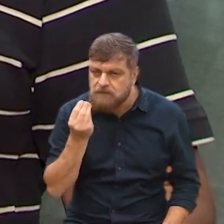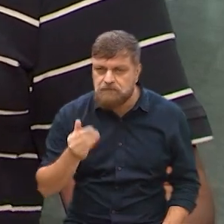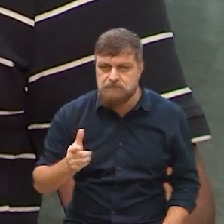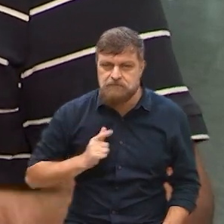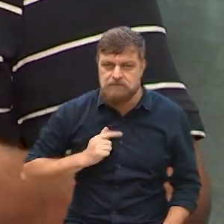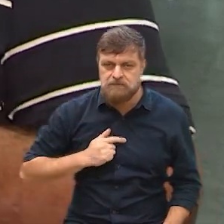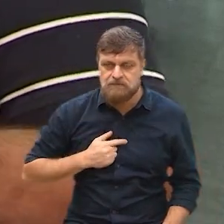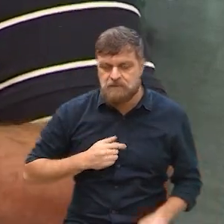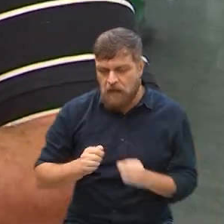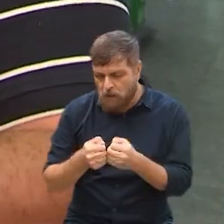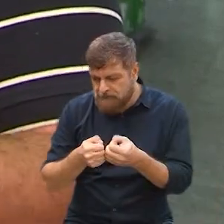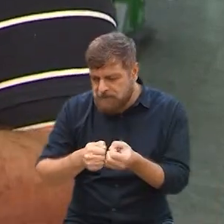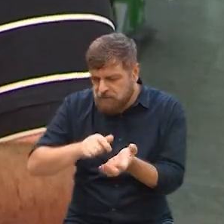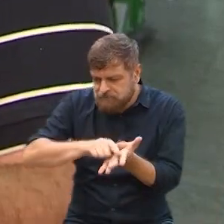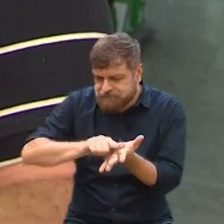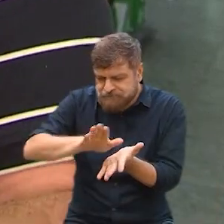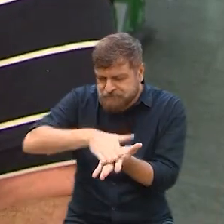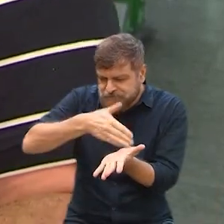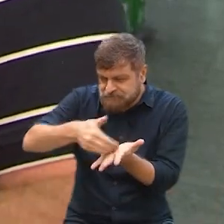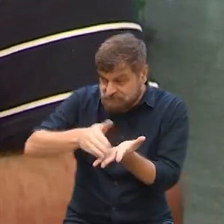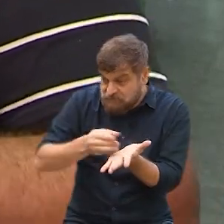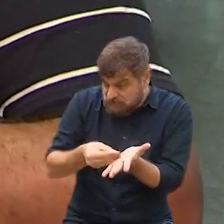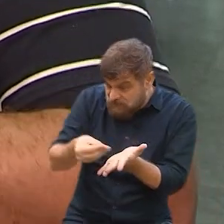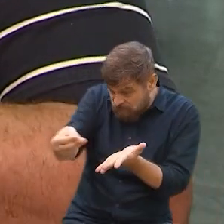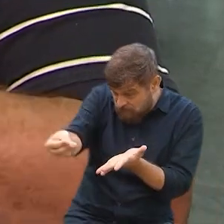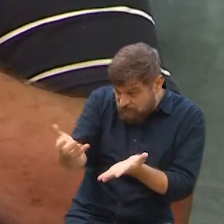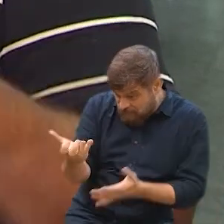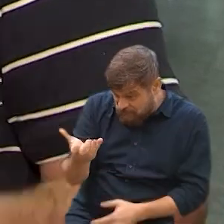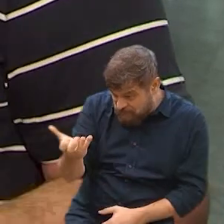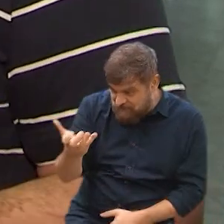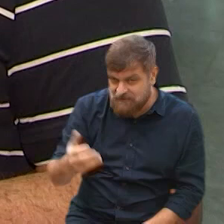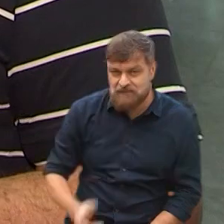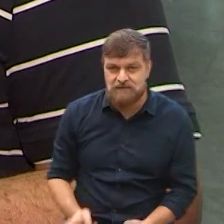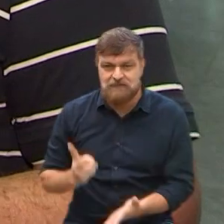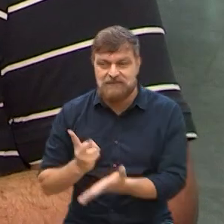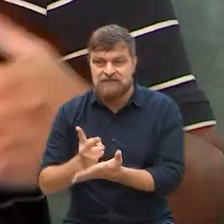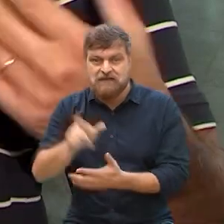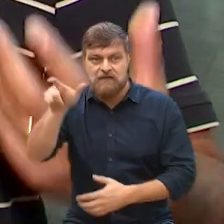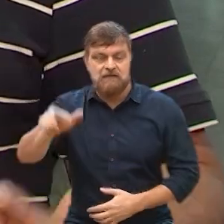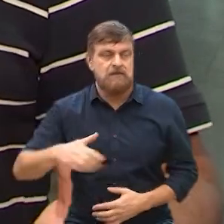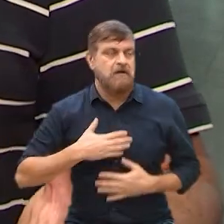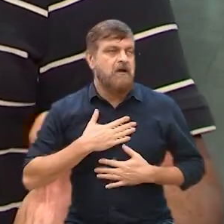numa torradinha e dava para o cliente provar, quase sempre dava